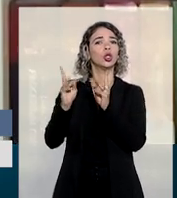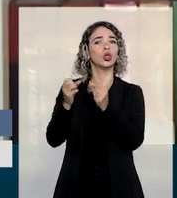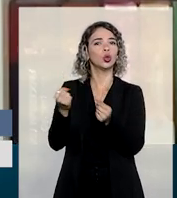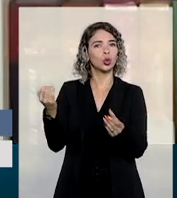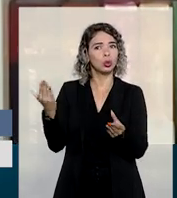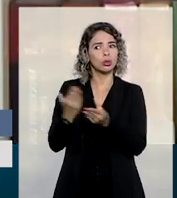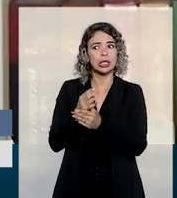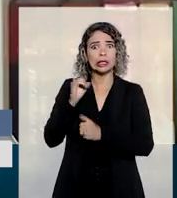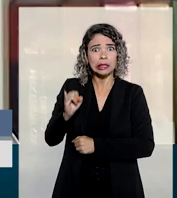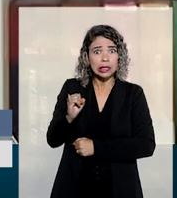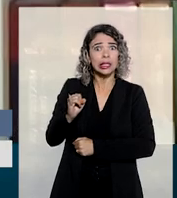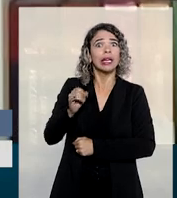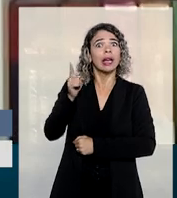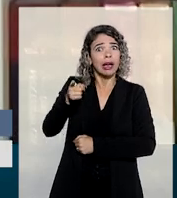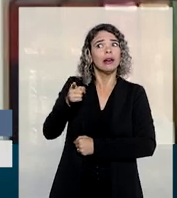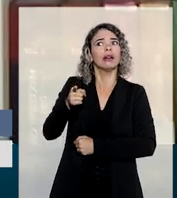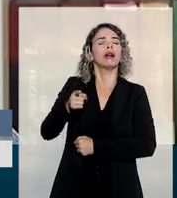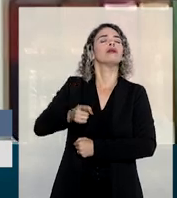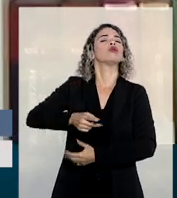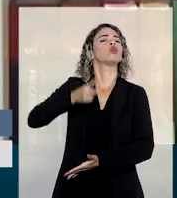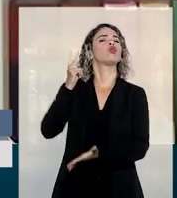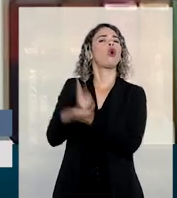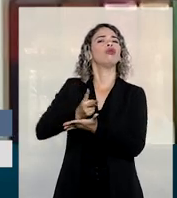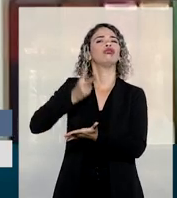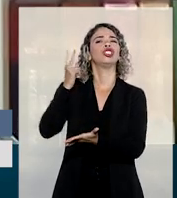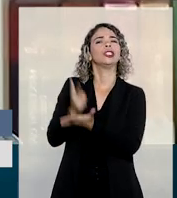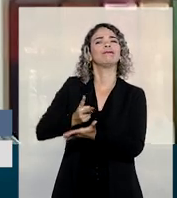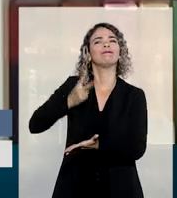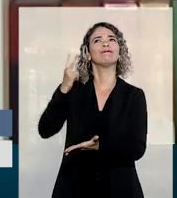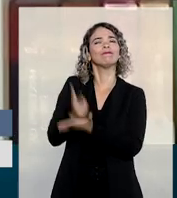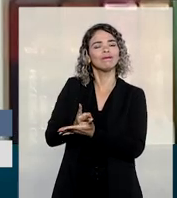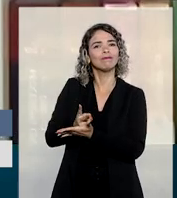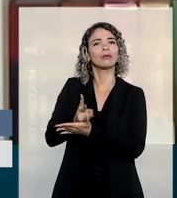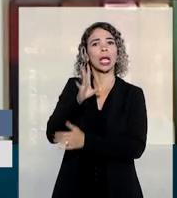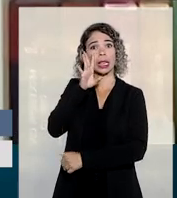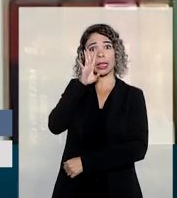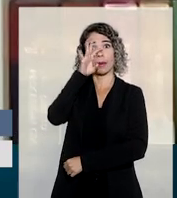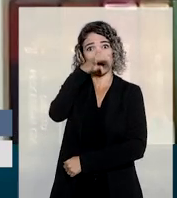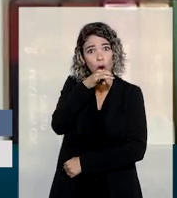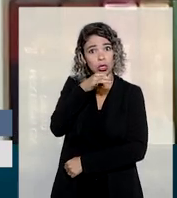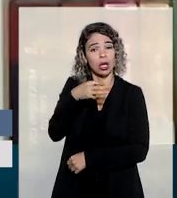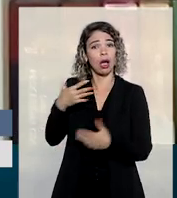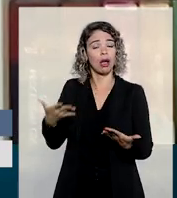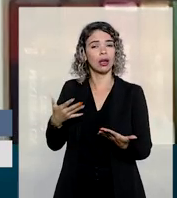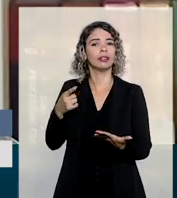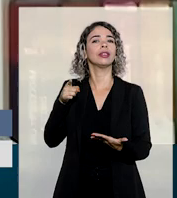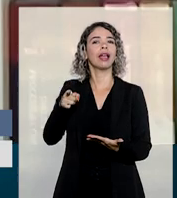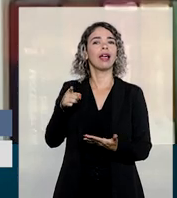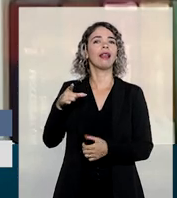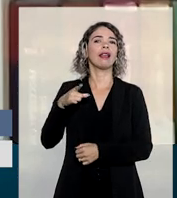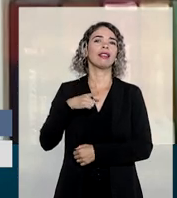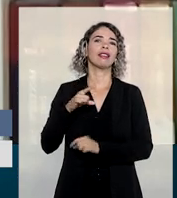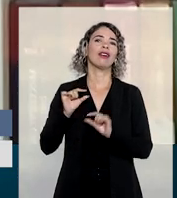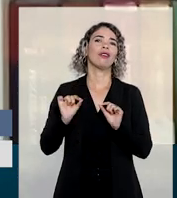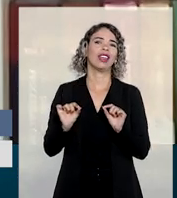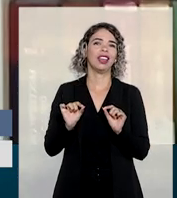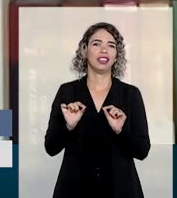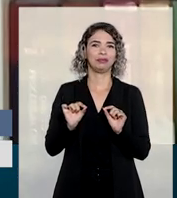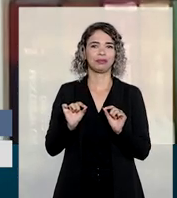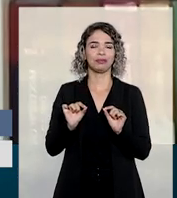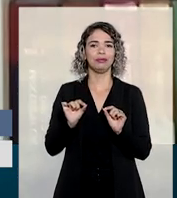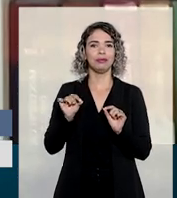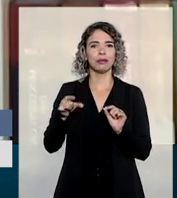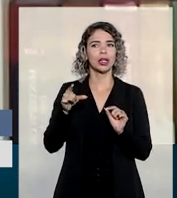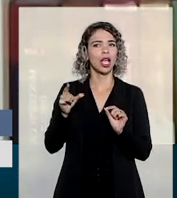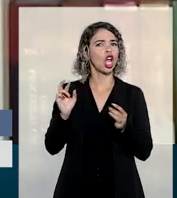se ela ainda assim insistir em continuar nesse comportamento, aí ela vai ficar,